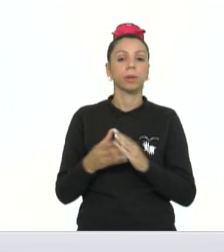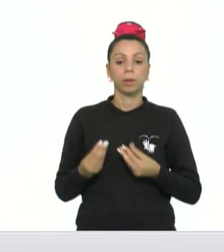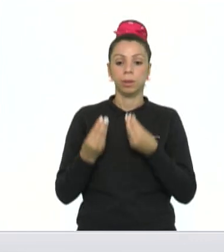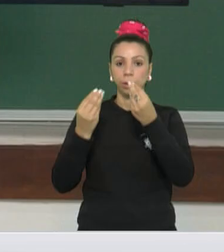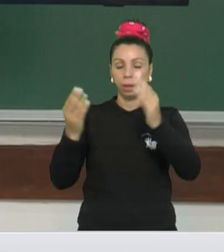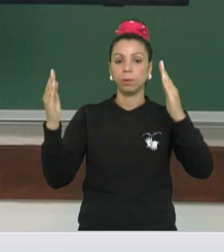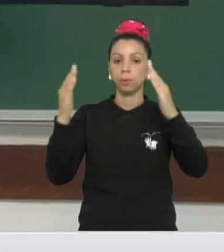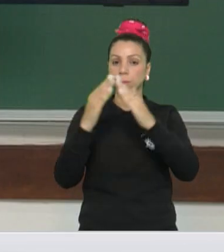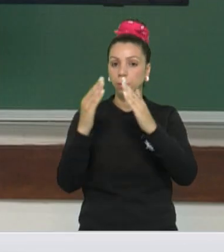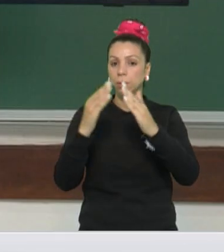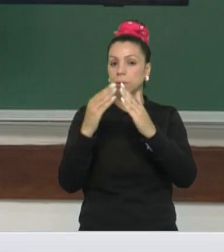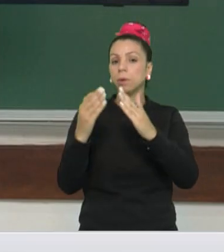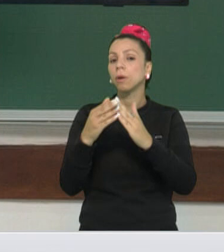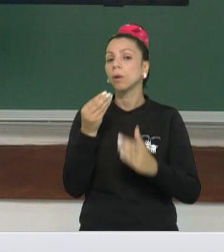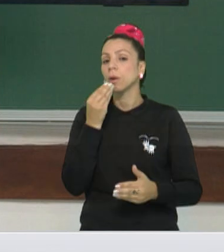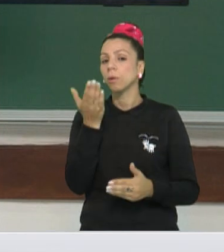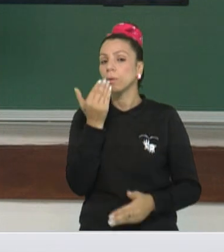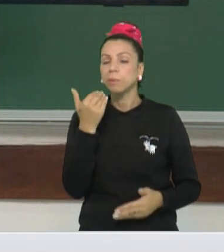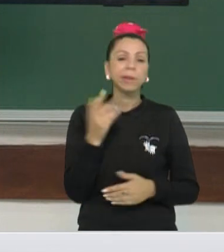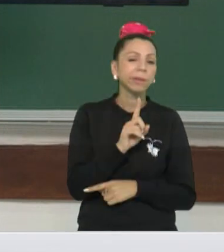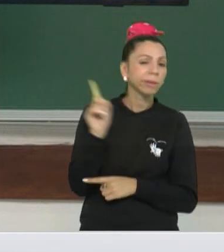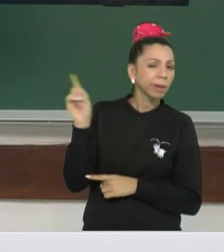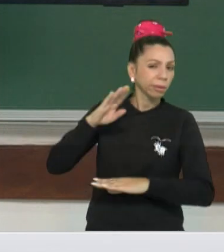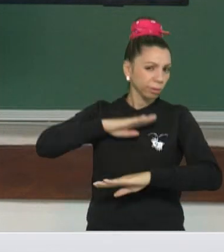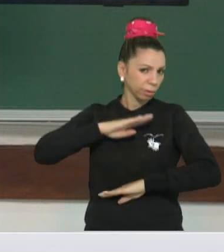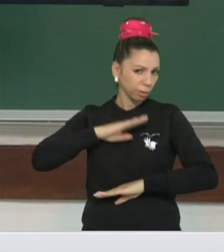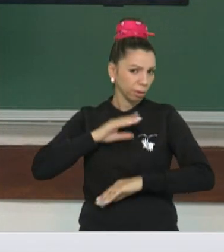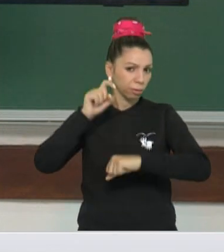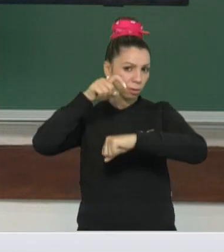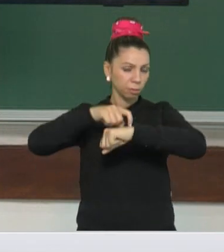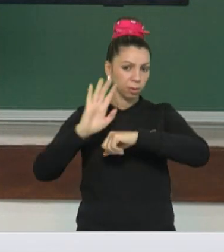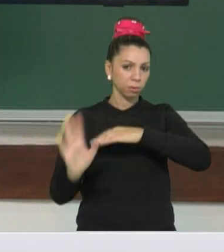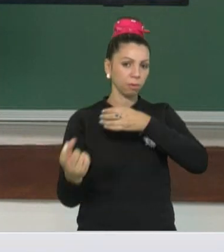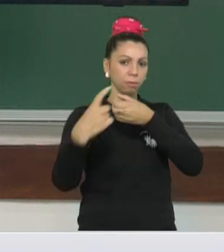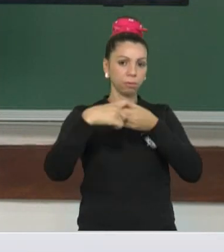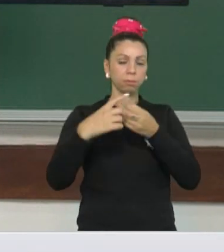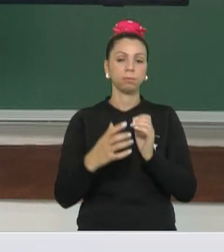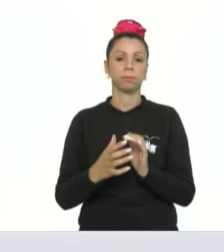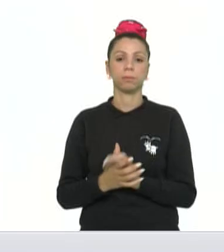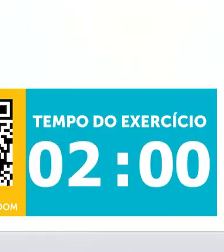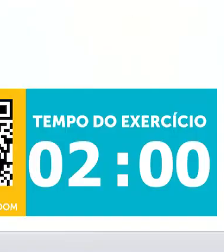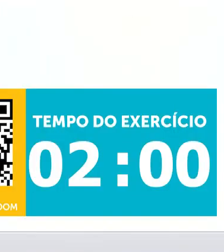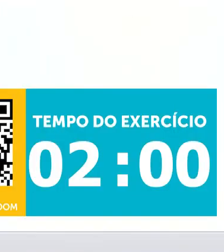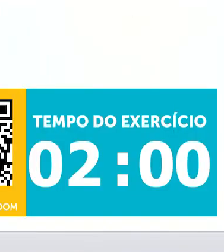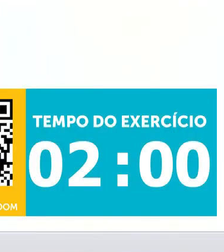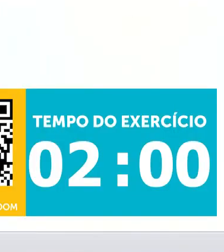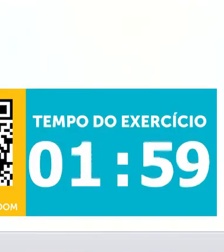sistema delivery? Neste caso aqui, um tempinho para você e eu já volto.